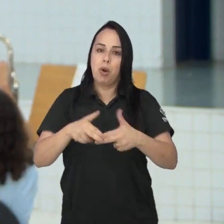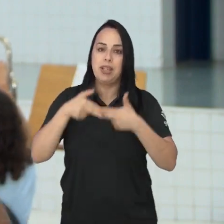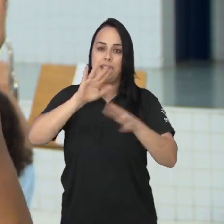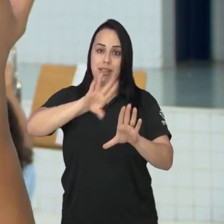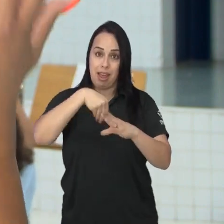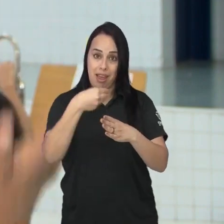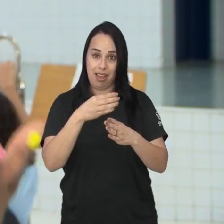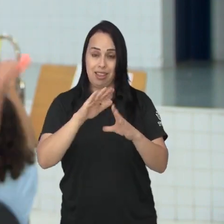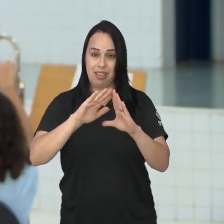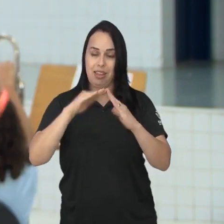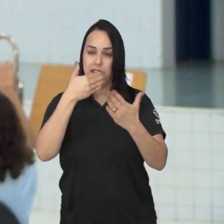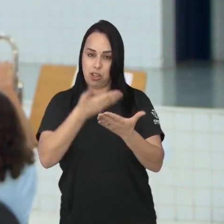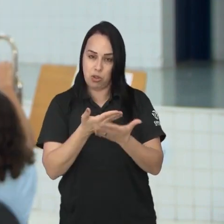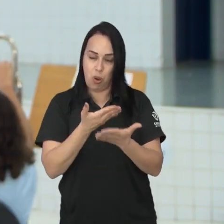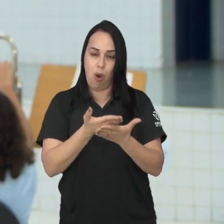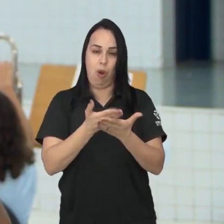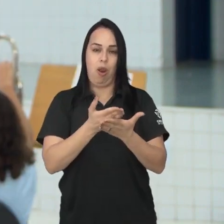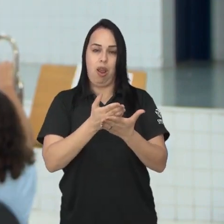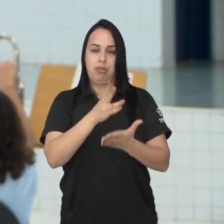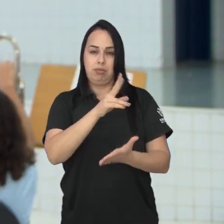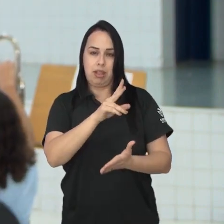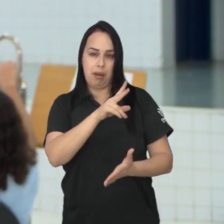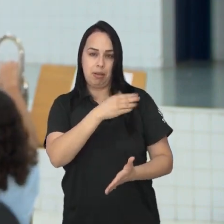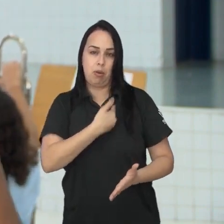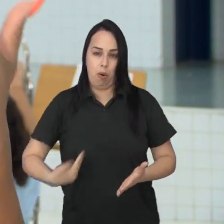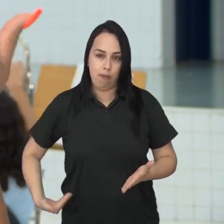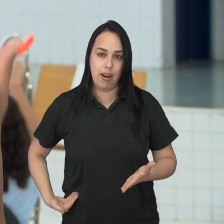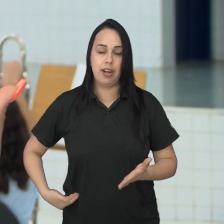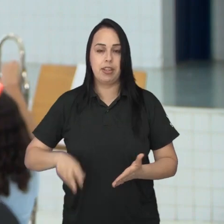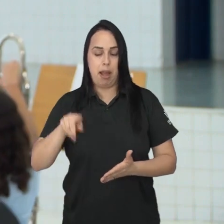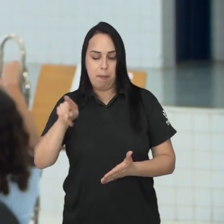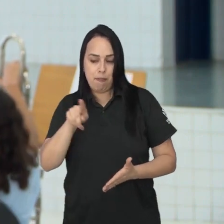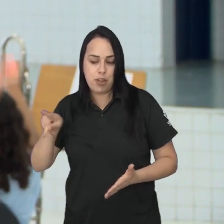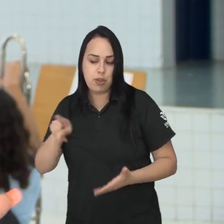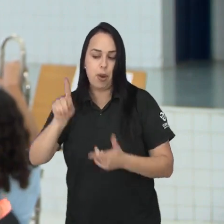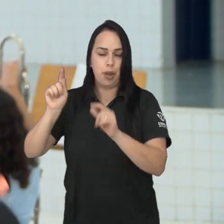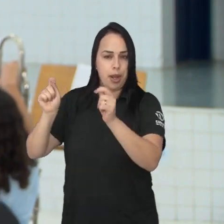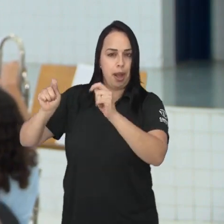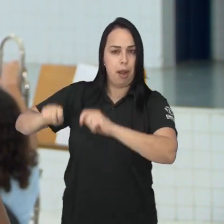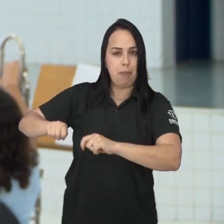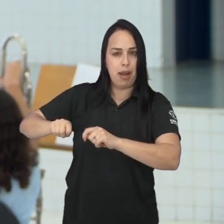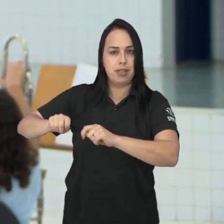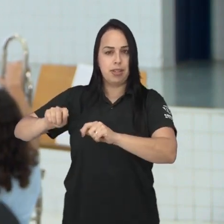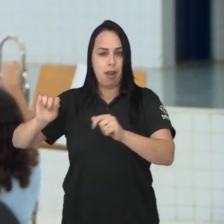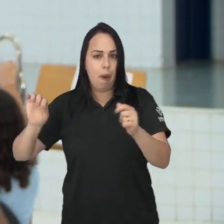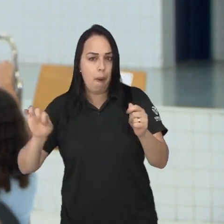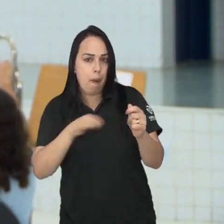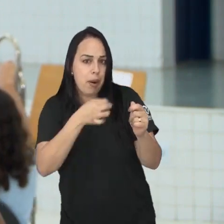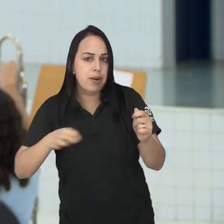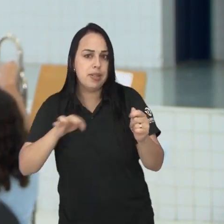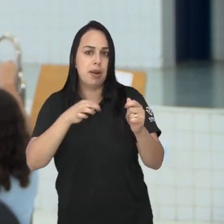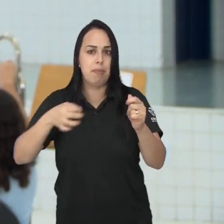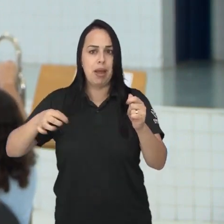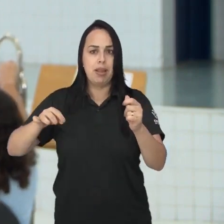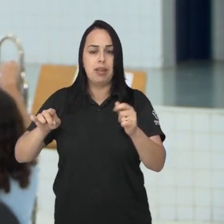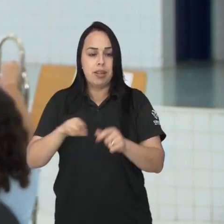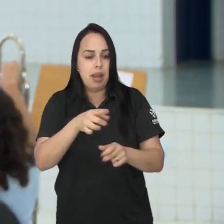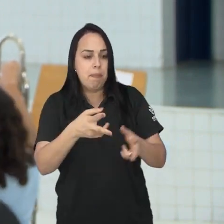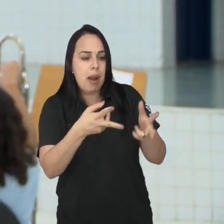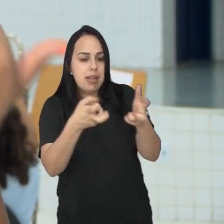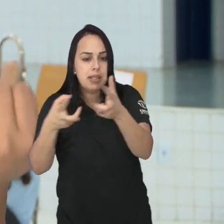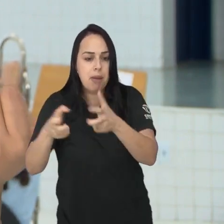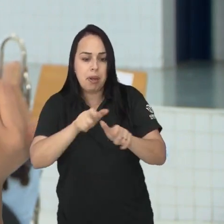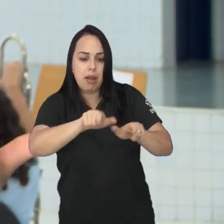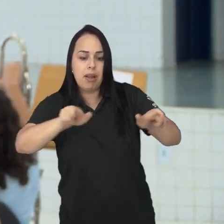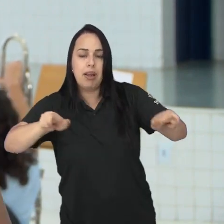Uma escola que tem esse acesso, que tem instrumentos, que tem um professor capacitado para desenvolver, que escuta também a